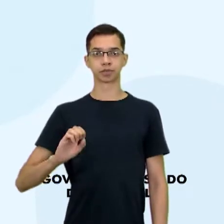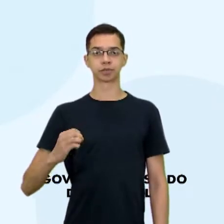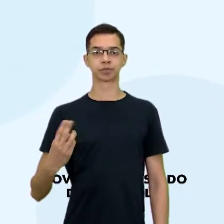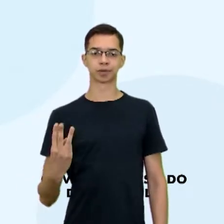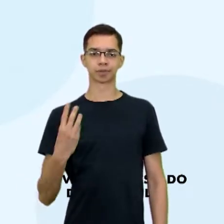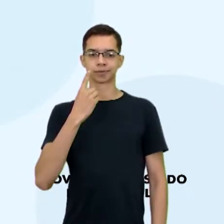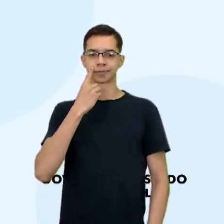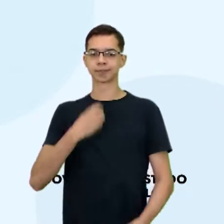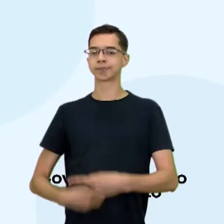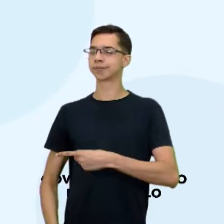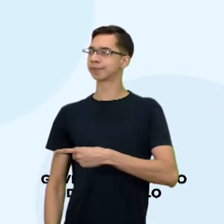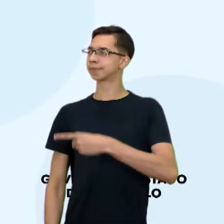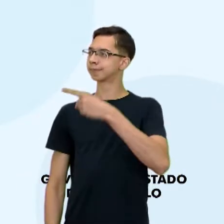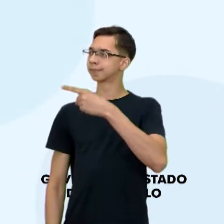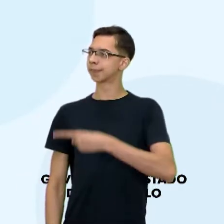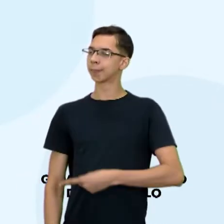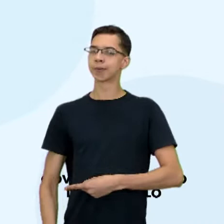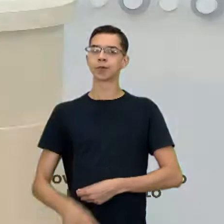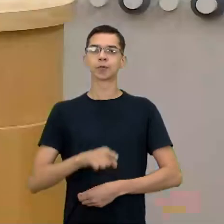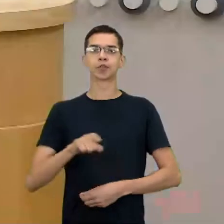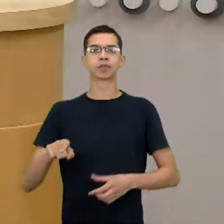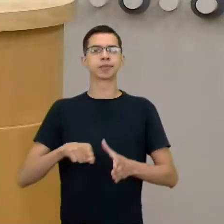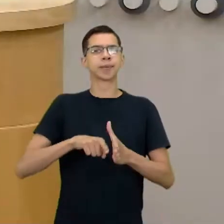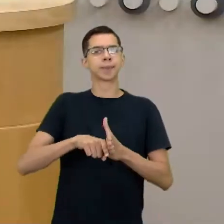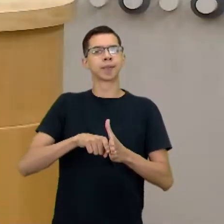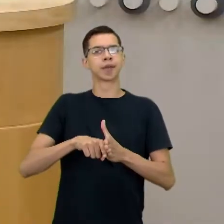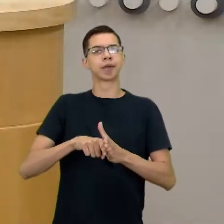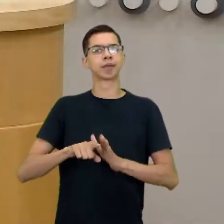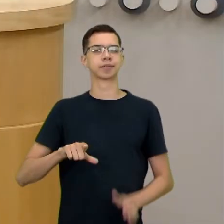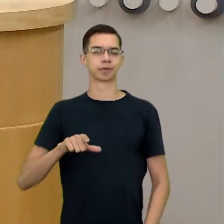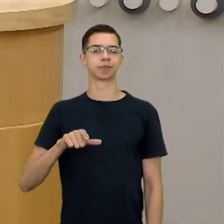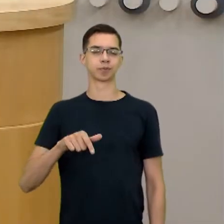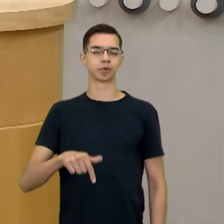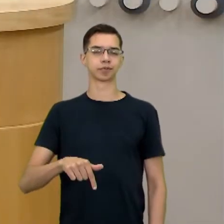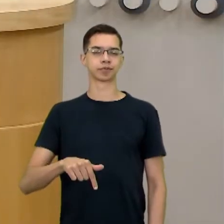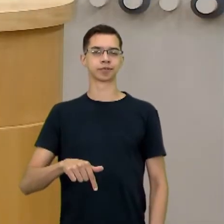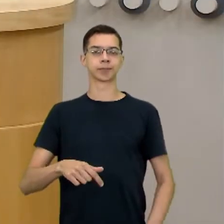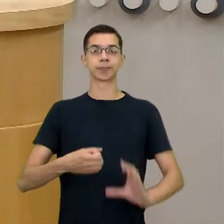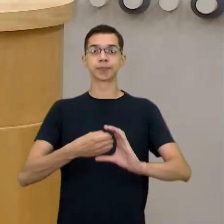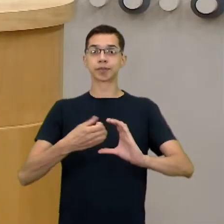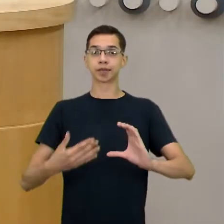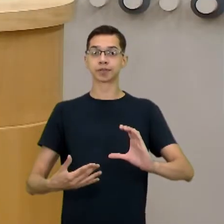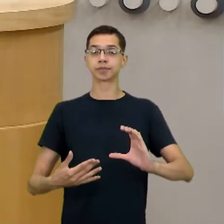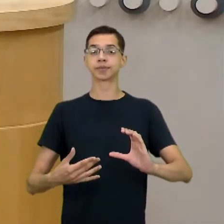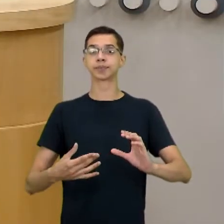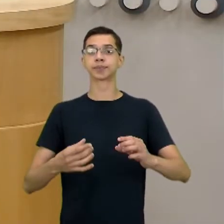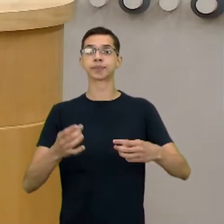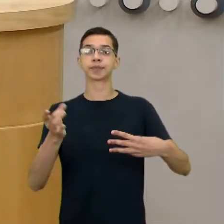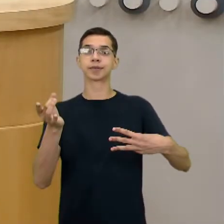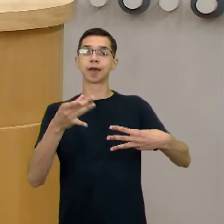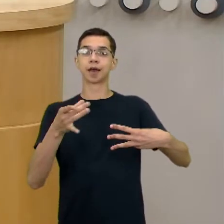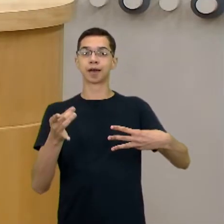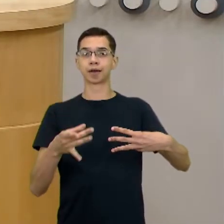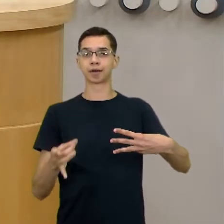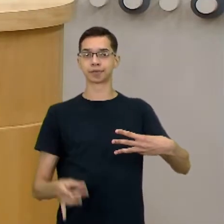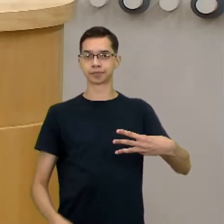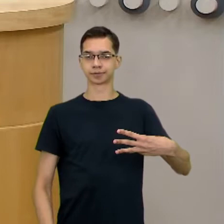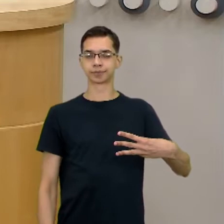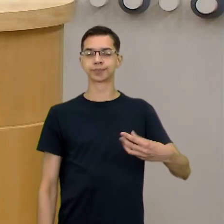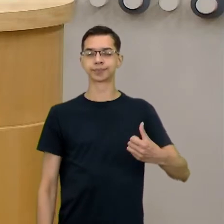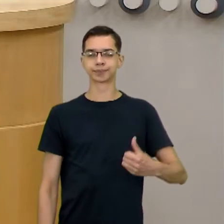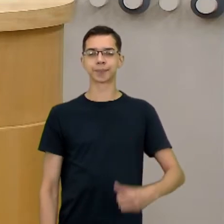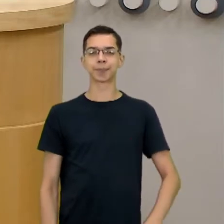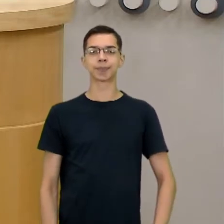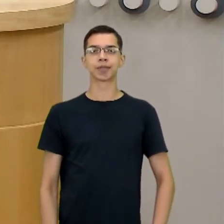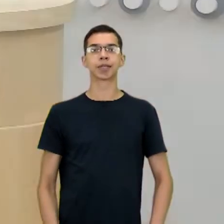podem estar pesquisando, né, quais são, né, as qualificações e as características de cada habilidade, tá certo? E também temos